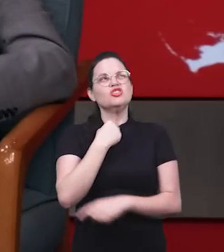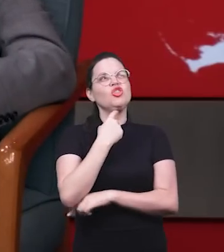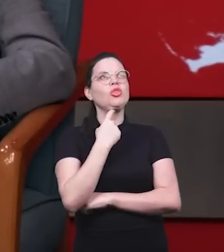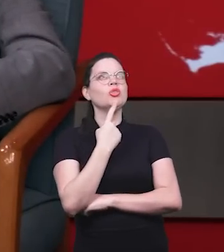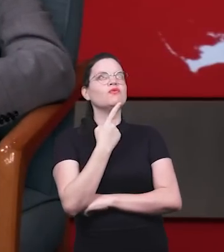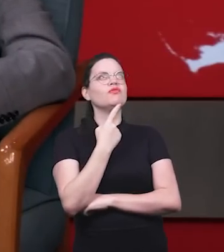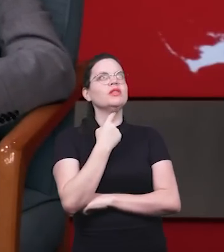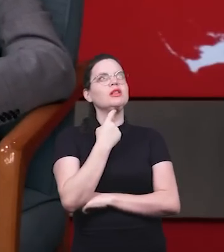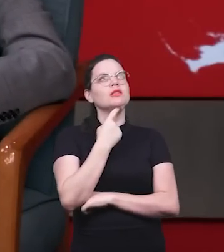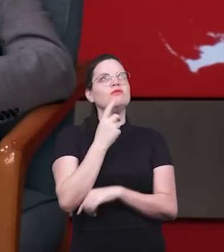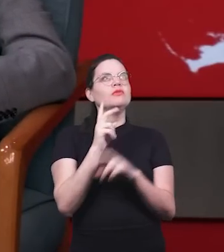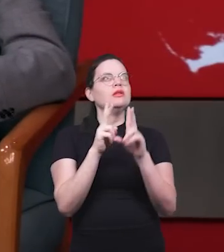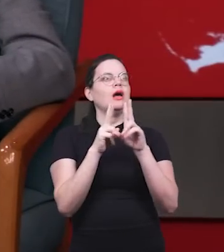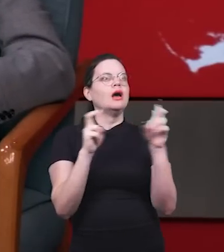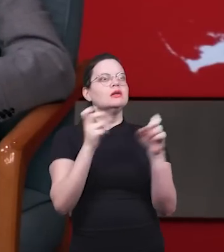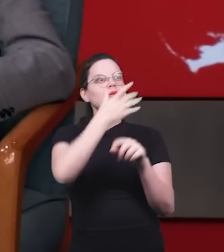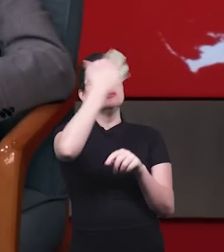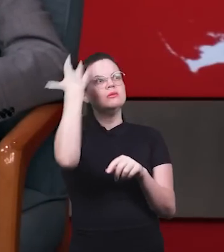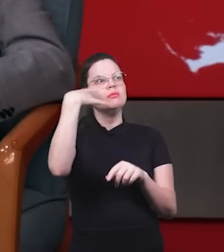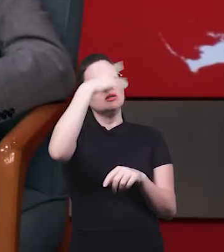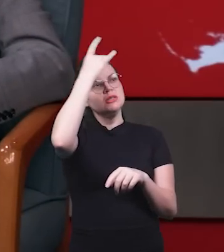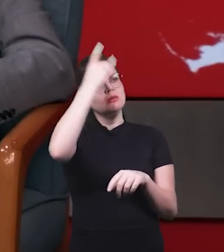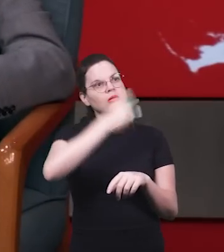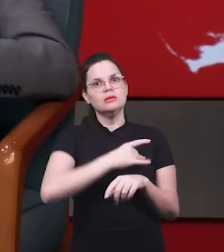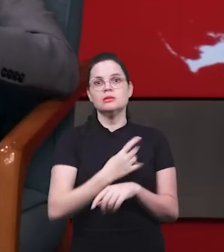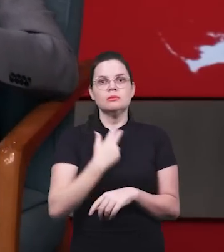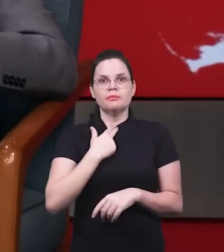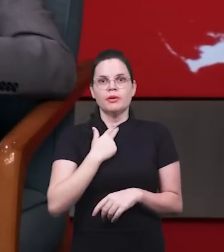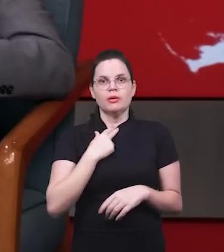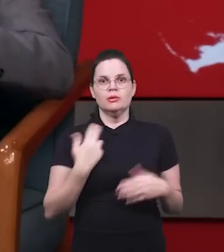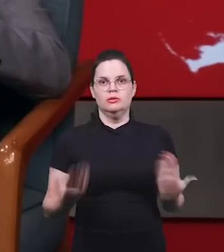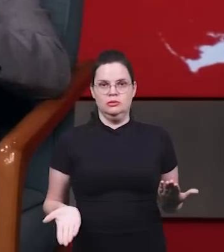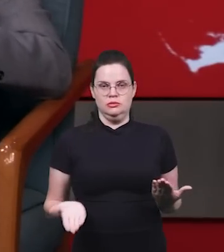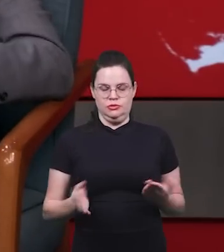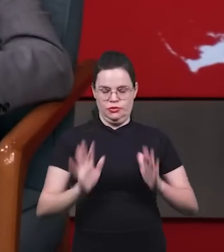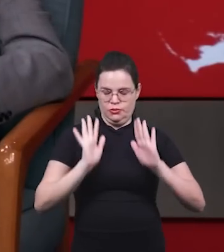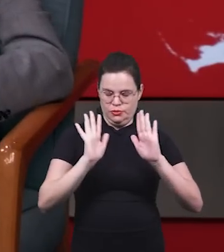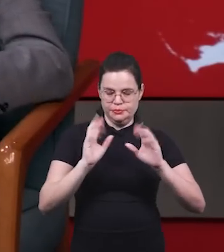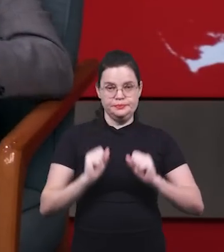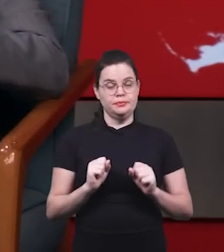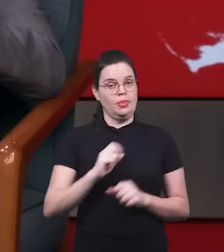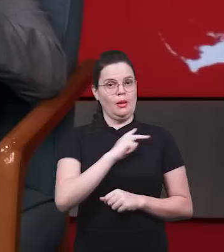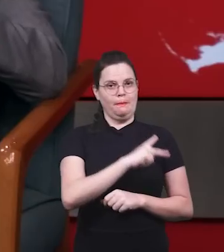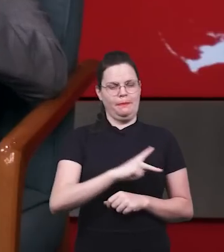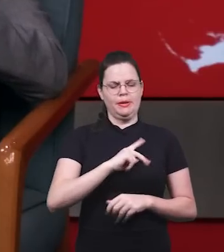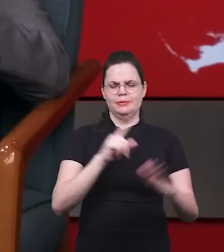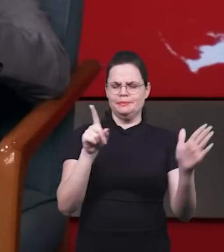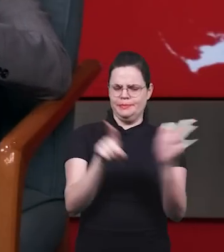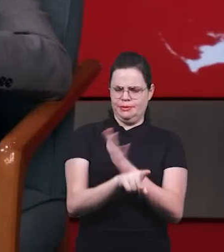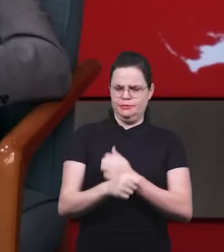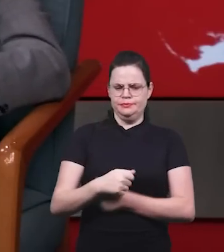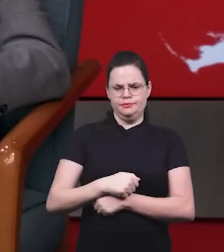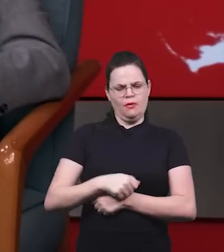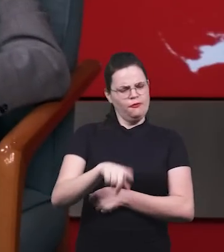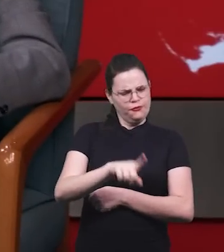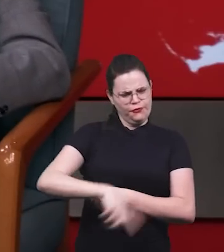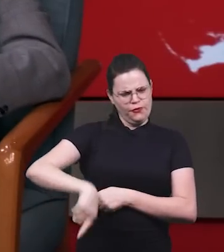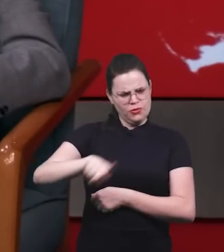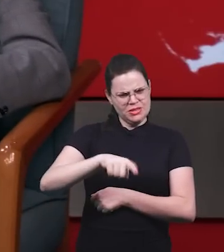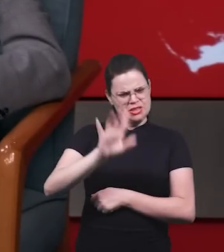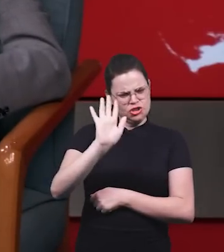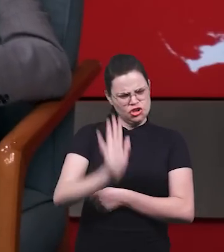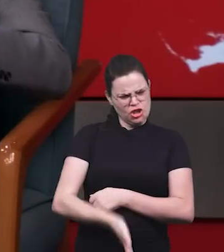dúvida sobre esse aspecto doutrinário. Não tem como negar. Veja, Paulo pergunta àqueles irmãos: